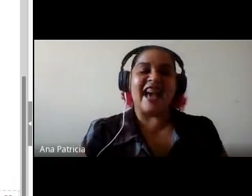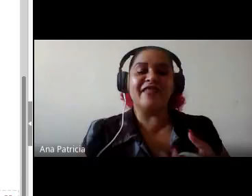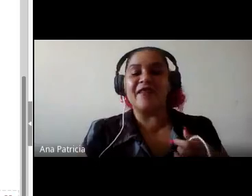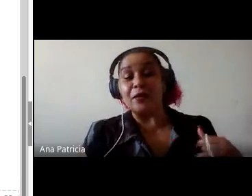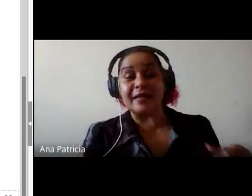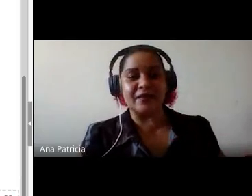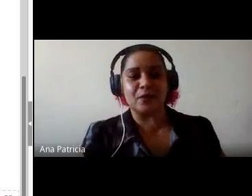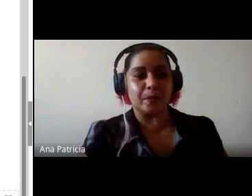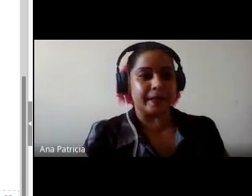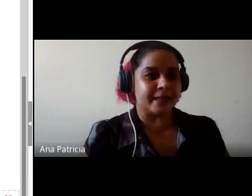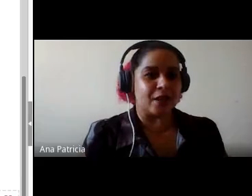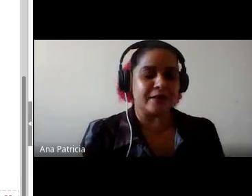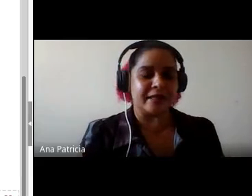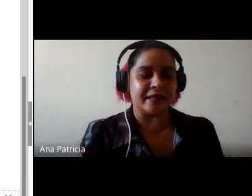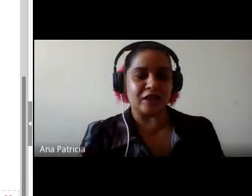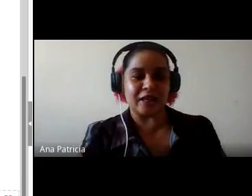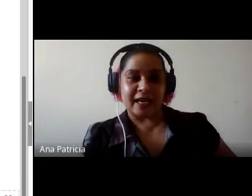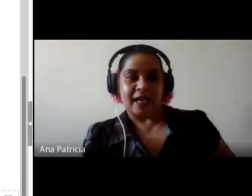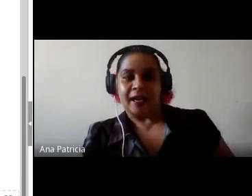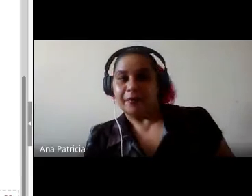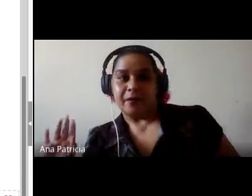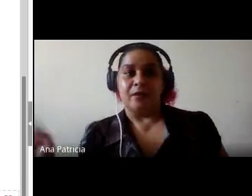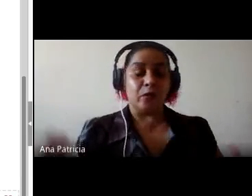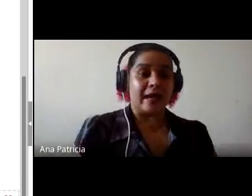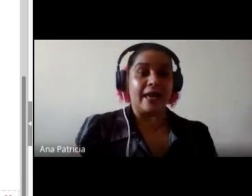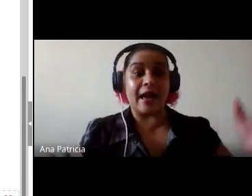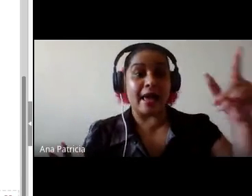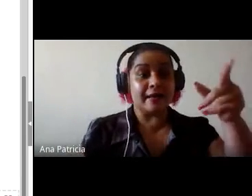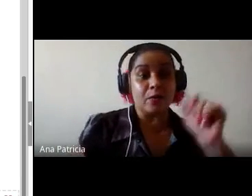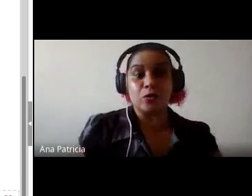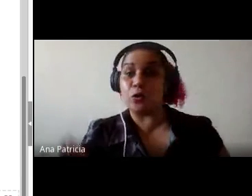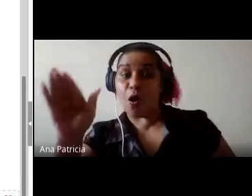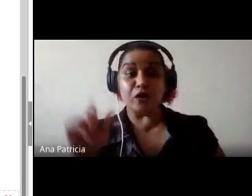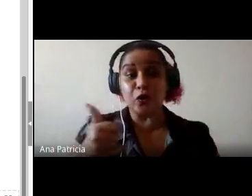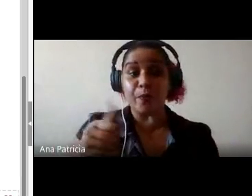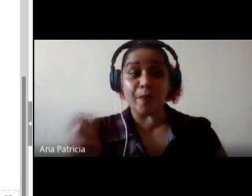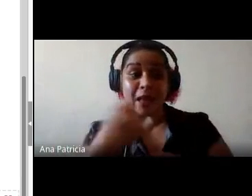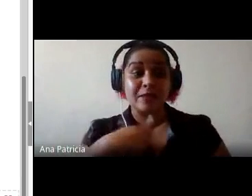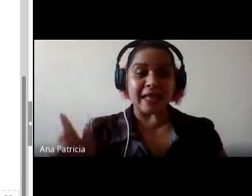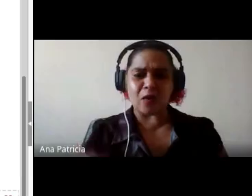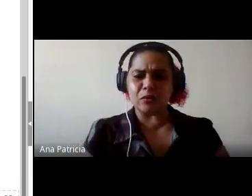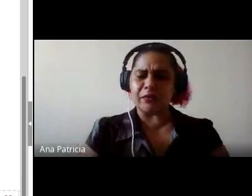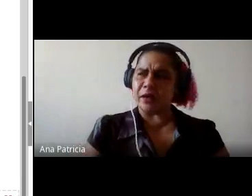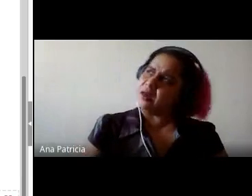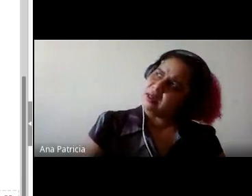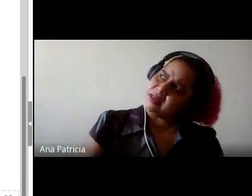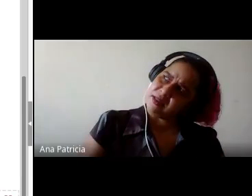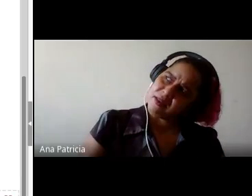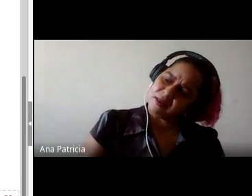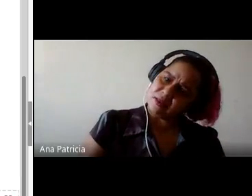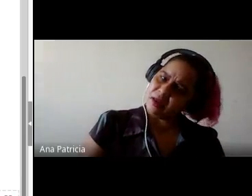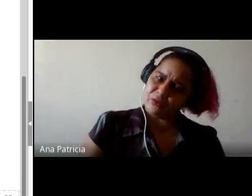Eu tenho alunos que eles ficam super ansiosos, aí chega no lugar e ali tem um surdo, oi, tudo bom, me dá um sinal, o surdo fica olhando